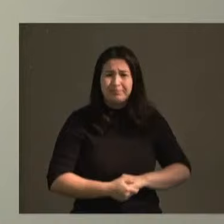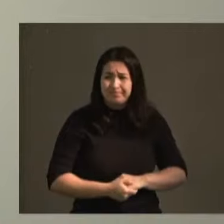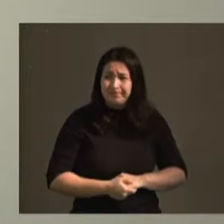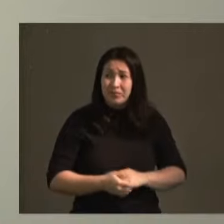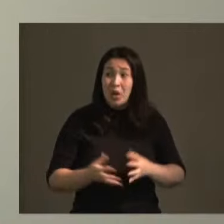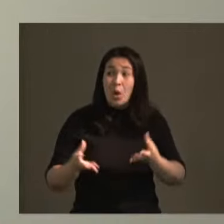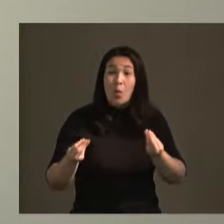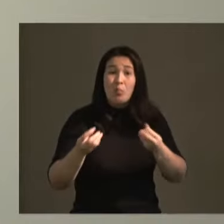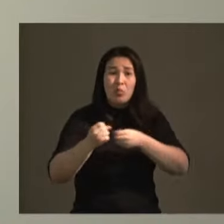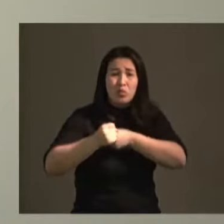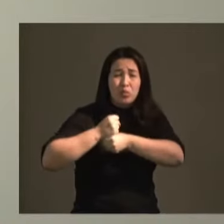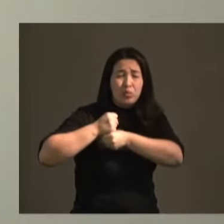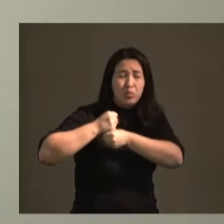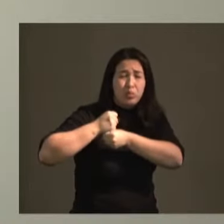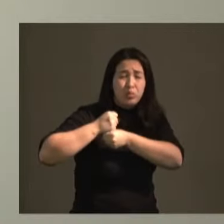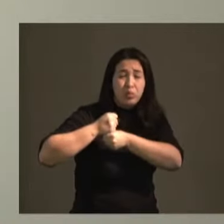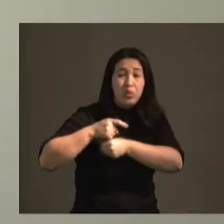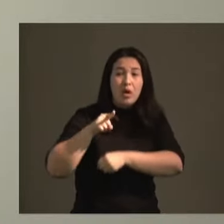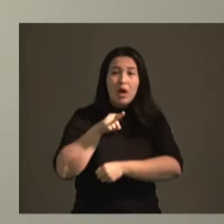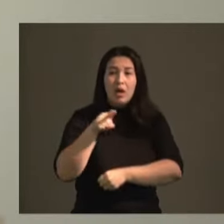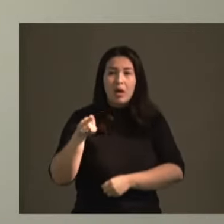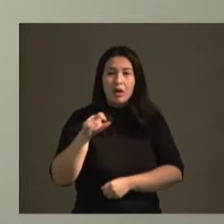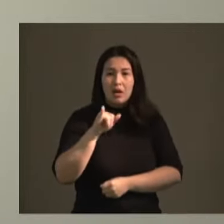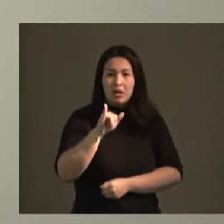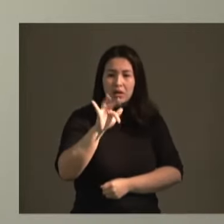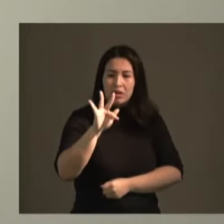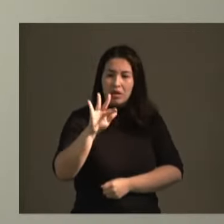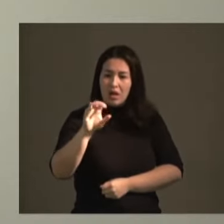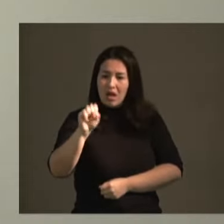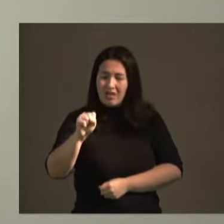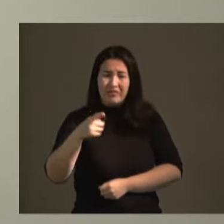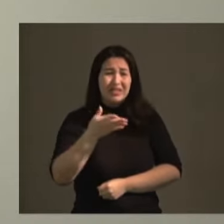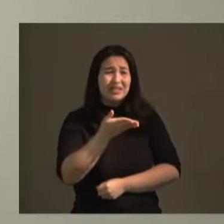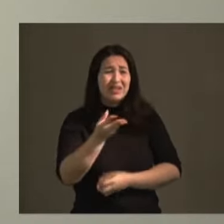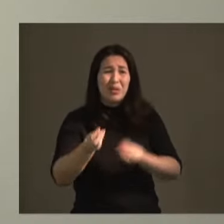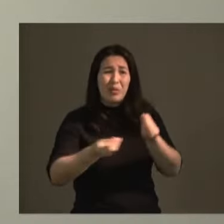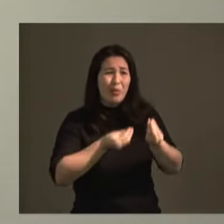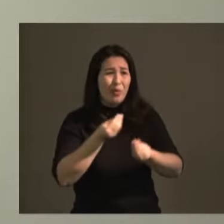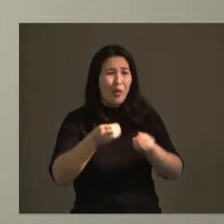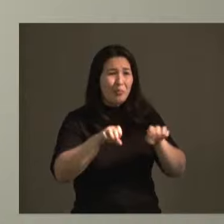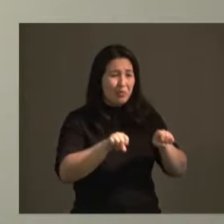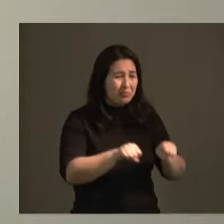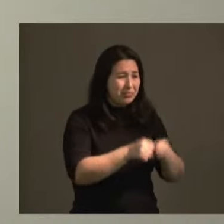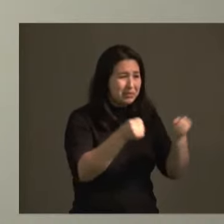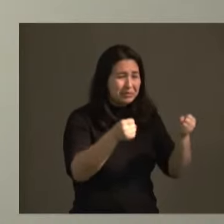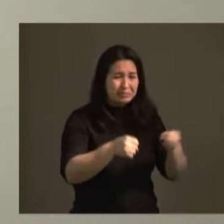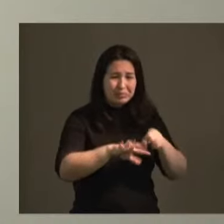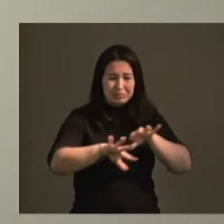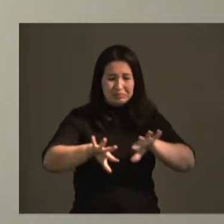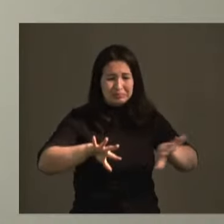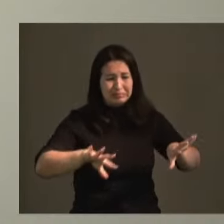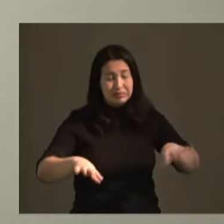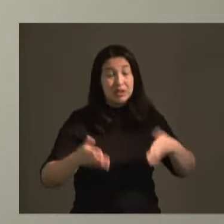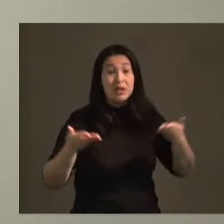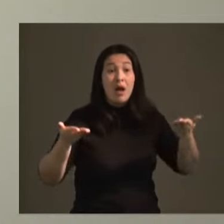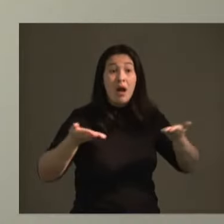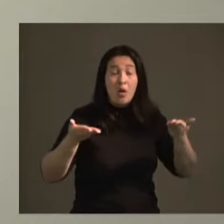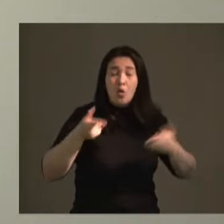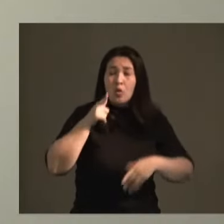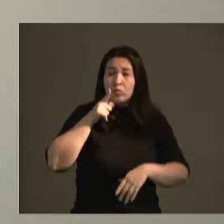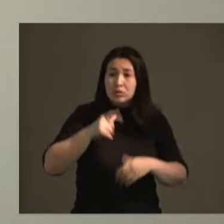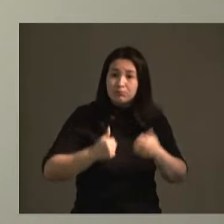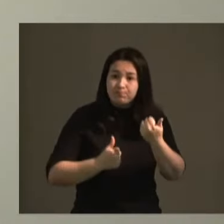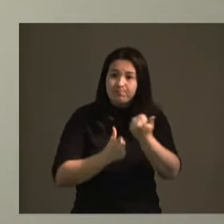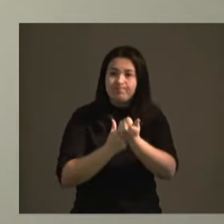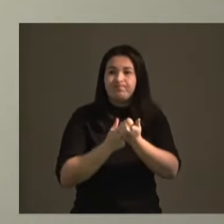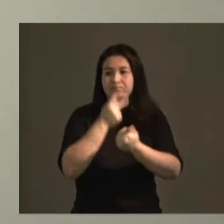um bom tempo, aí, os IEFs vêm sendo desmontados. Né, e hoje, o que nós conseguimos ter suporte